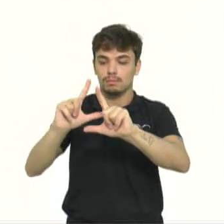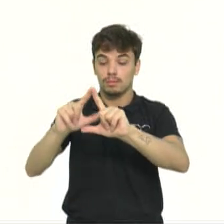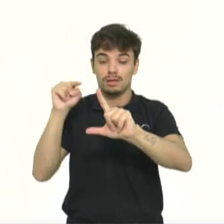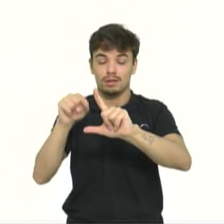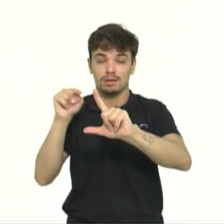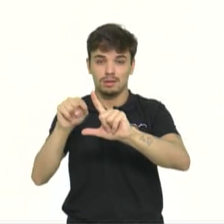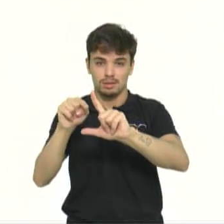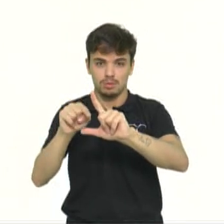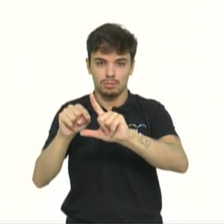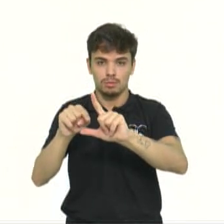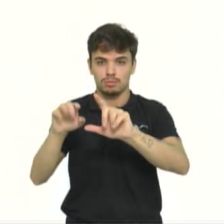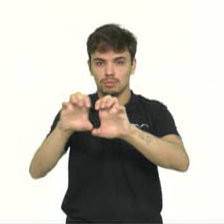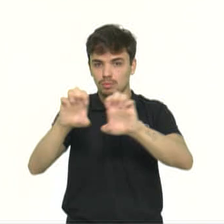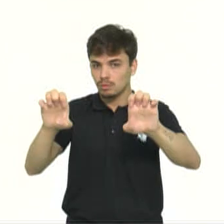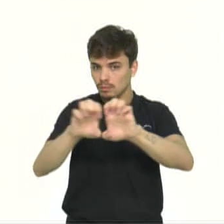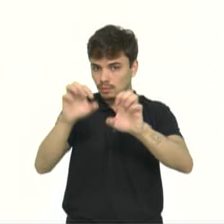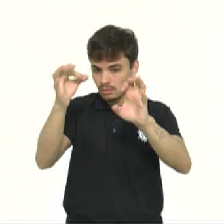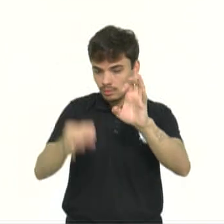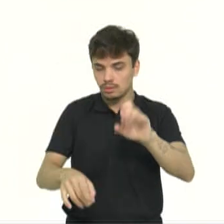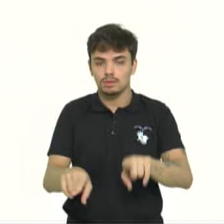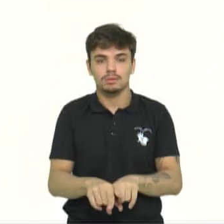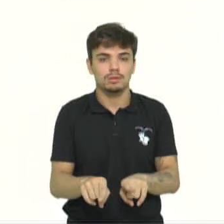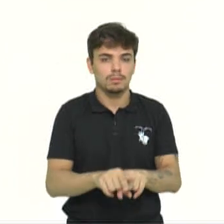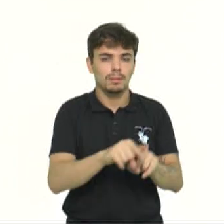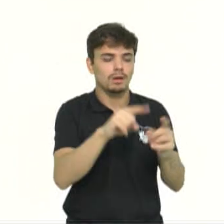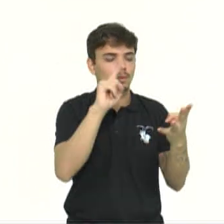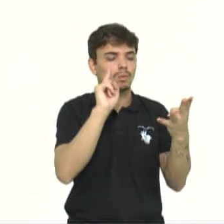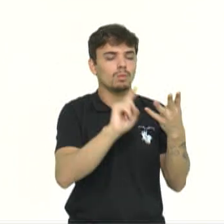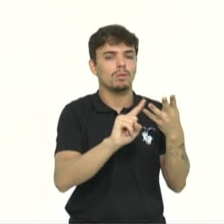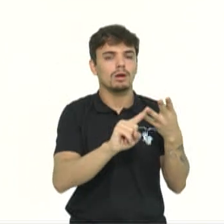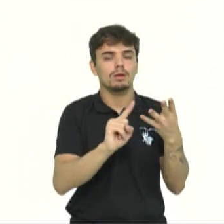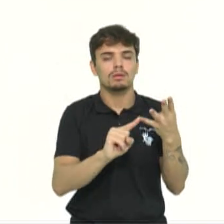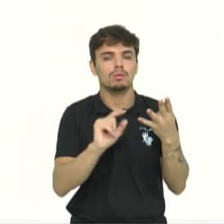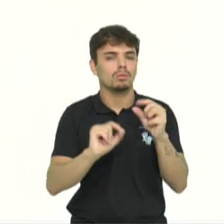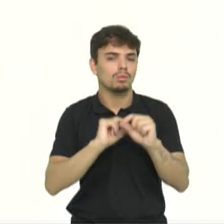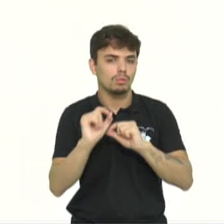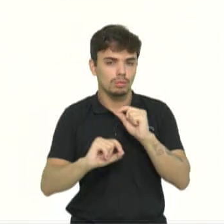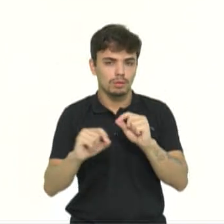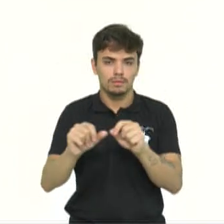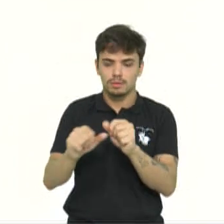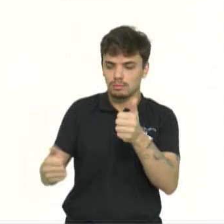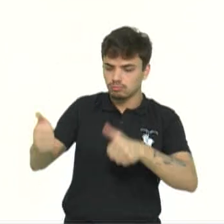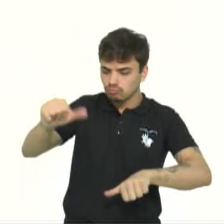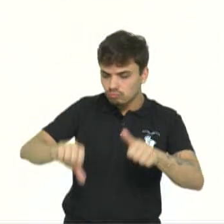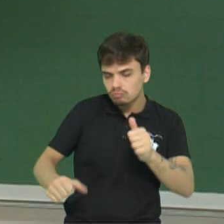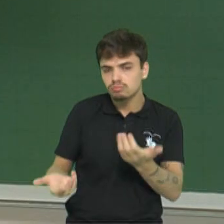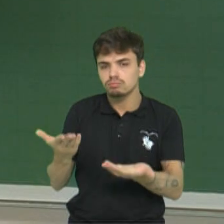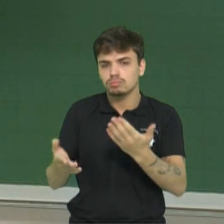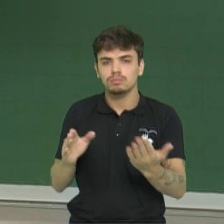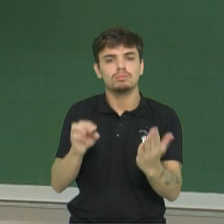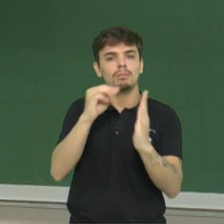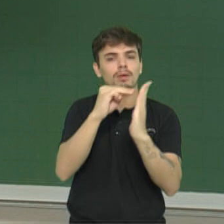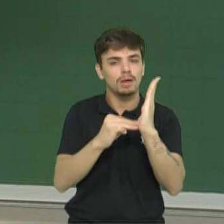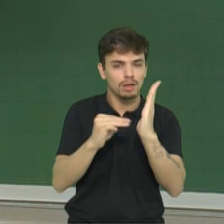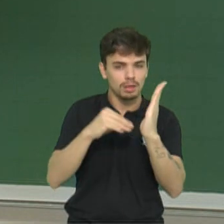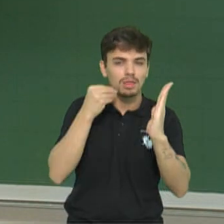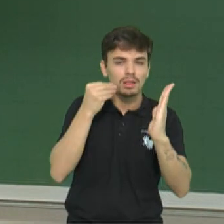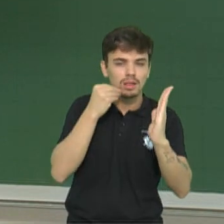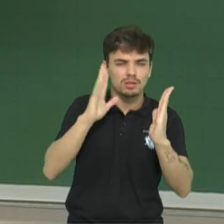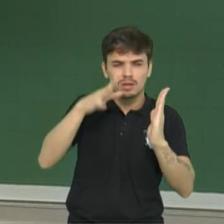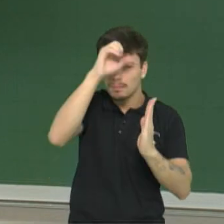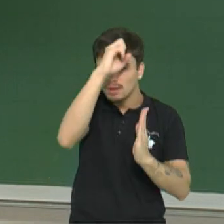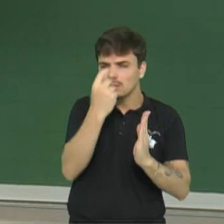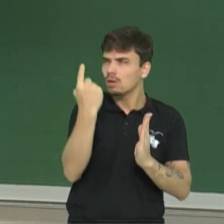coeficiente das substâncias. E o quarto passo é fazer o balanceamento pelo método das tentativas que a gente aprendeu lá no comecinho,